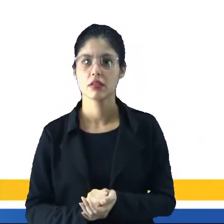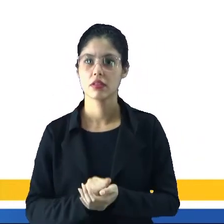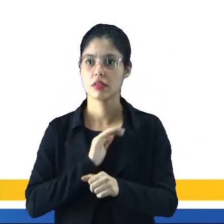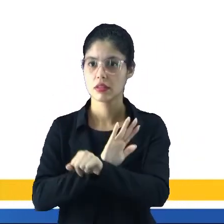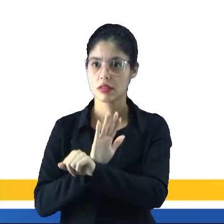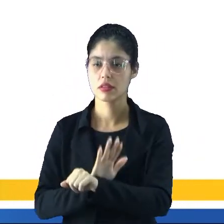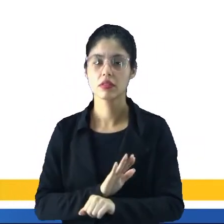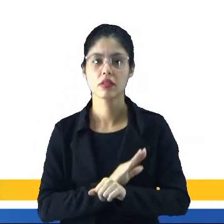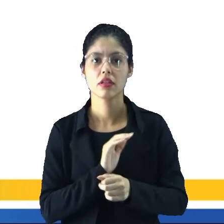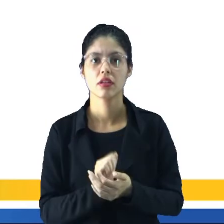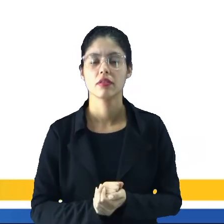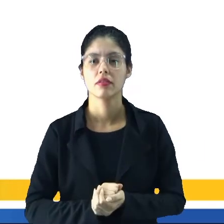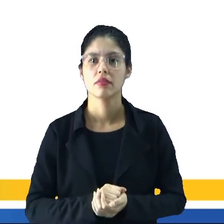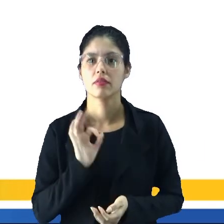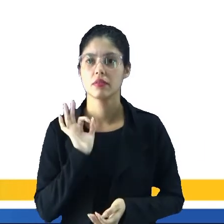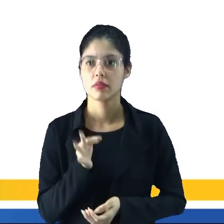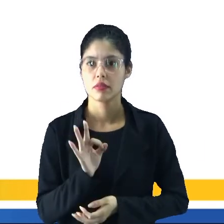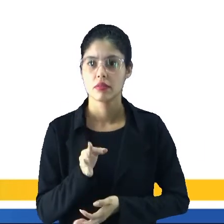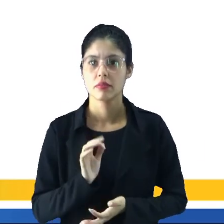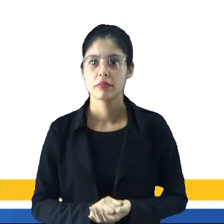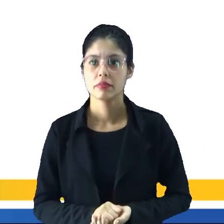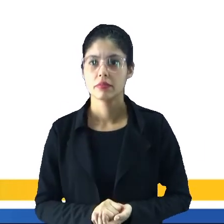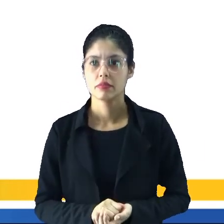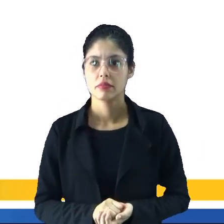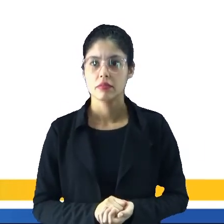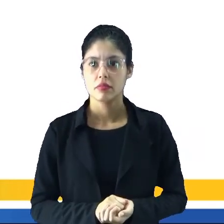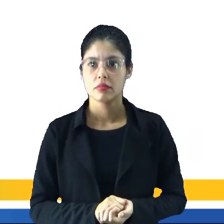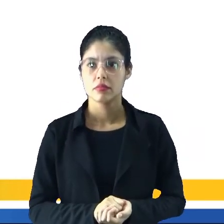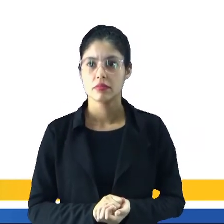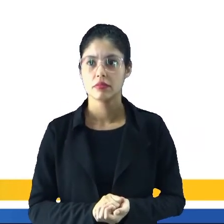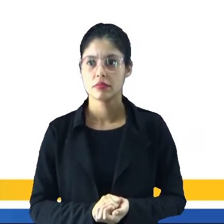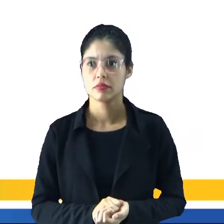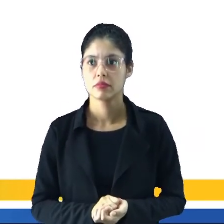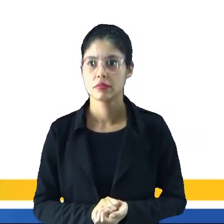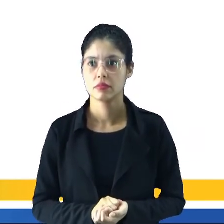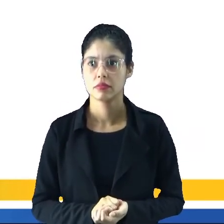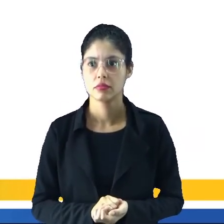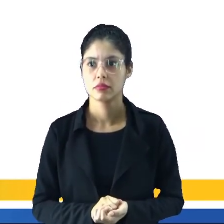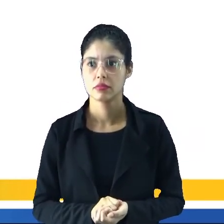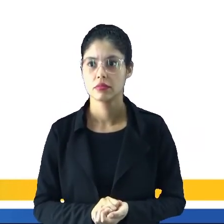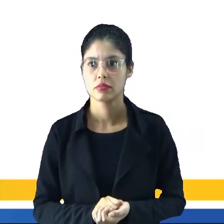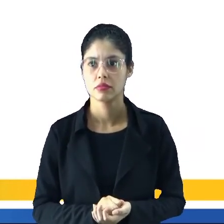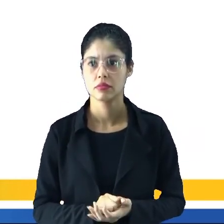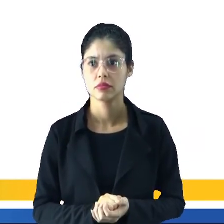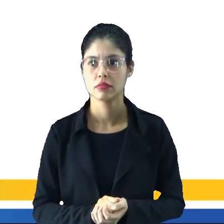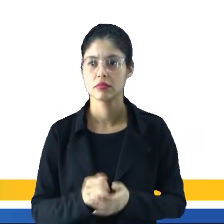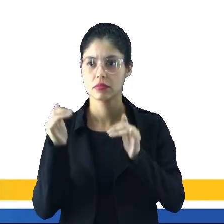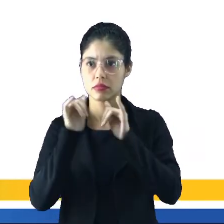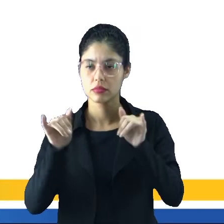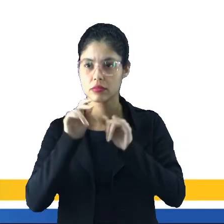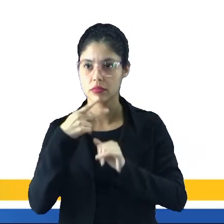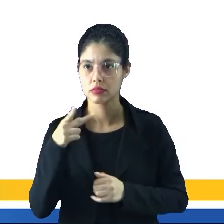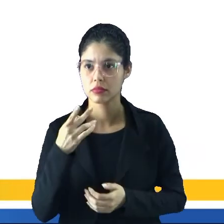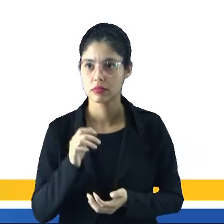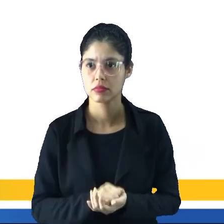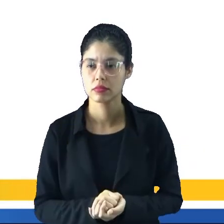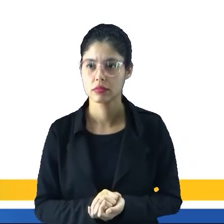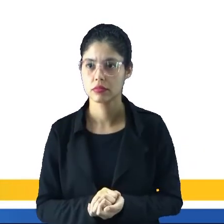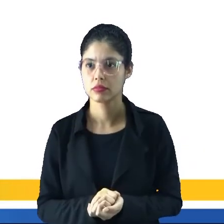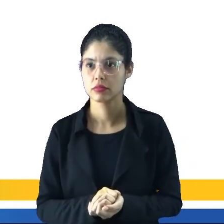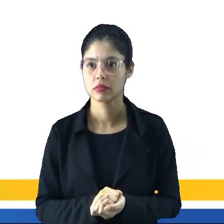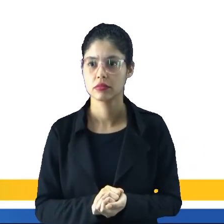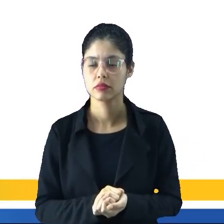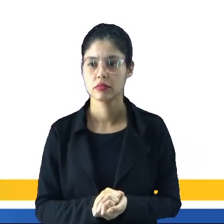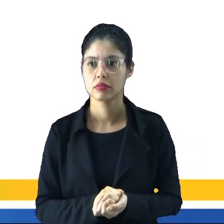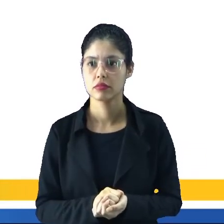nos ajudar, certo? Mas é isso. A notícia diz, Draymond Green,